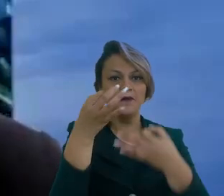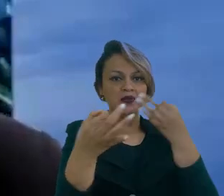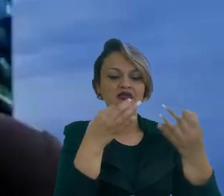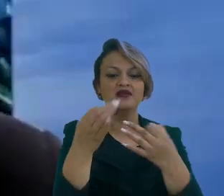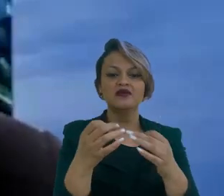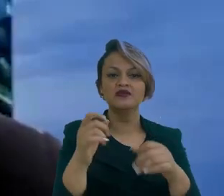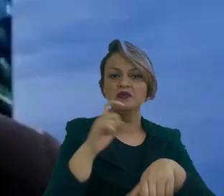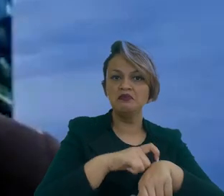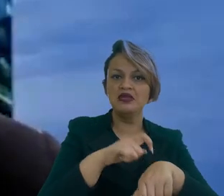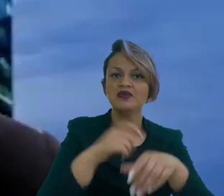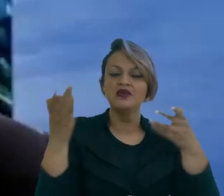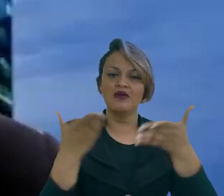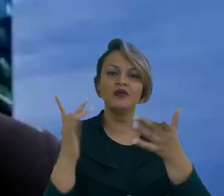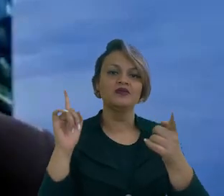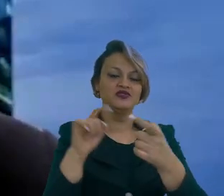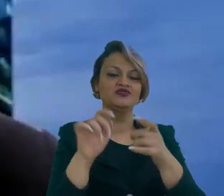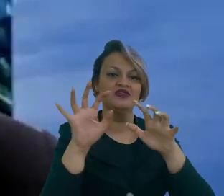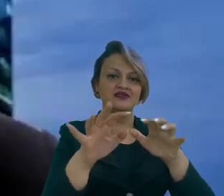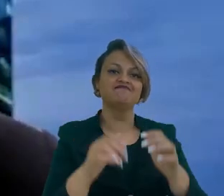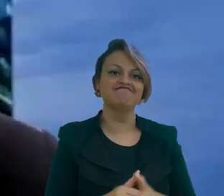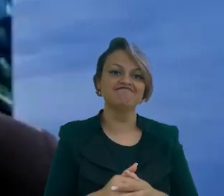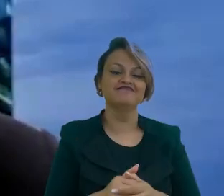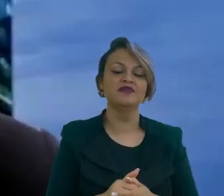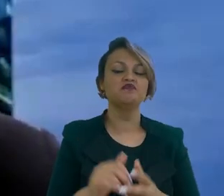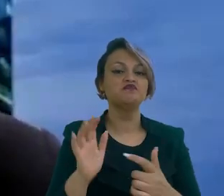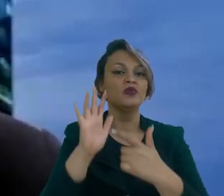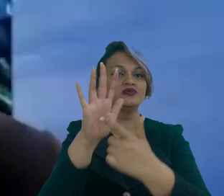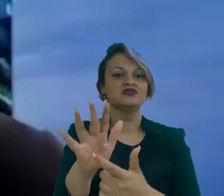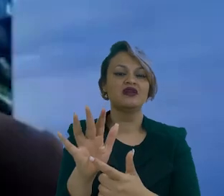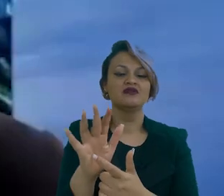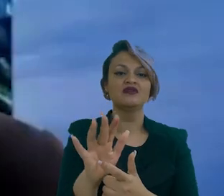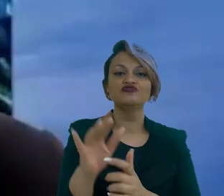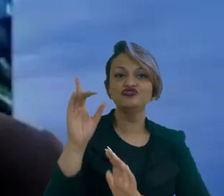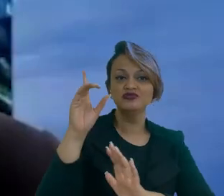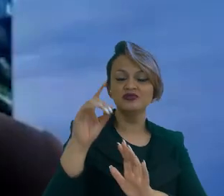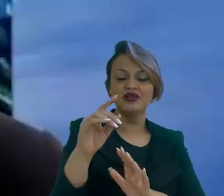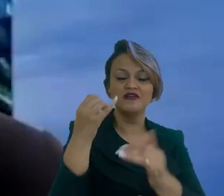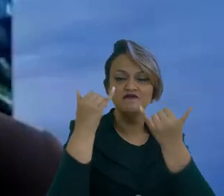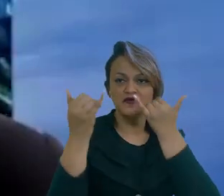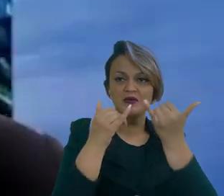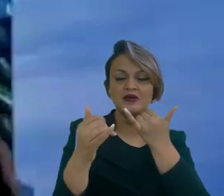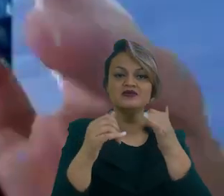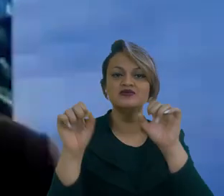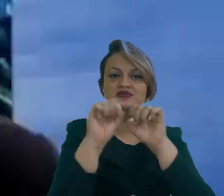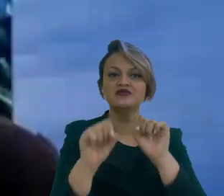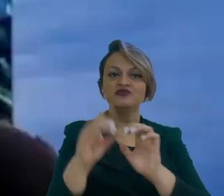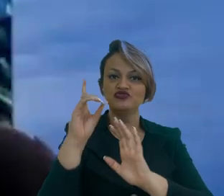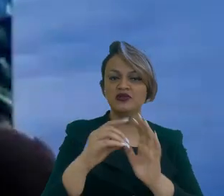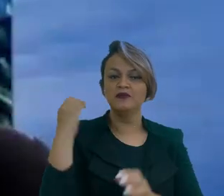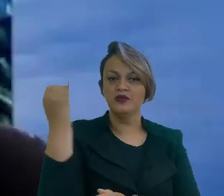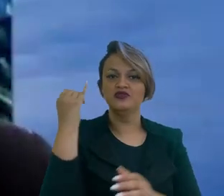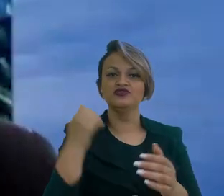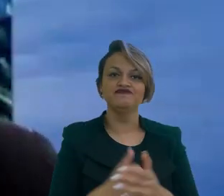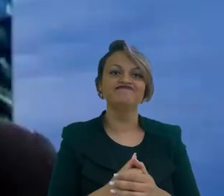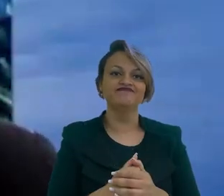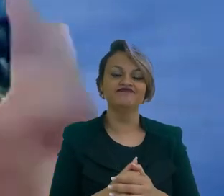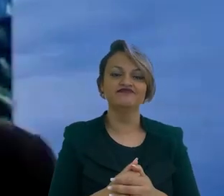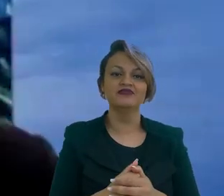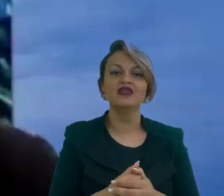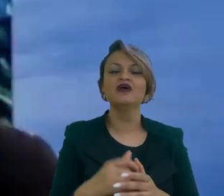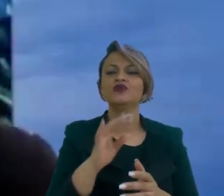visão crítica do sistema o objetivo era esse passar a mensagem que direito é sistemático